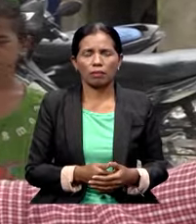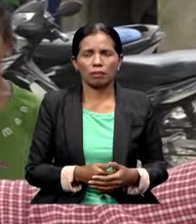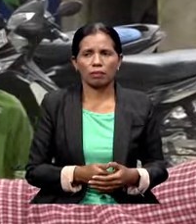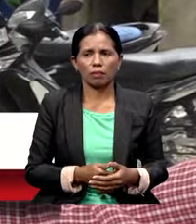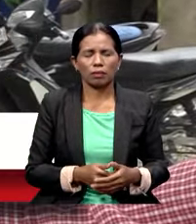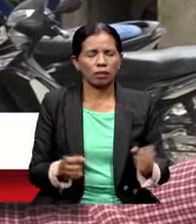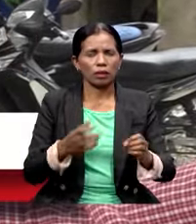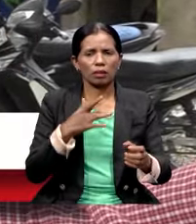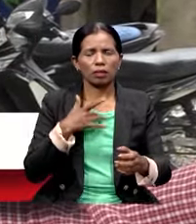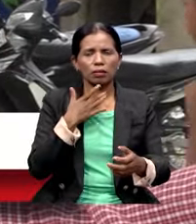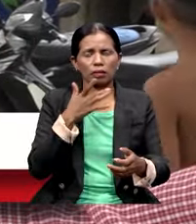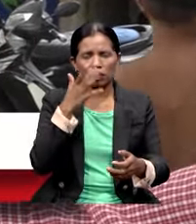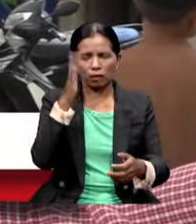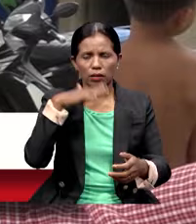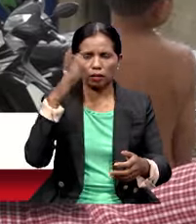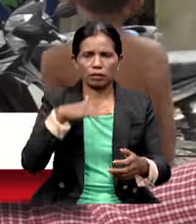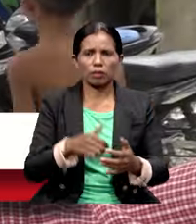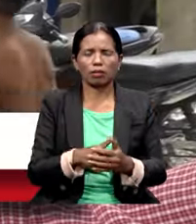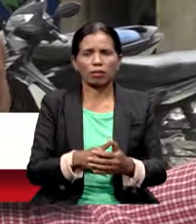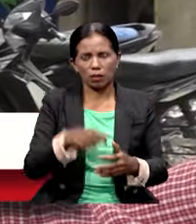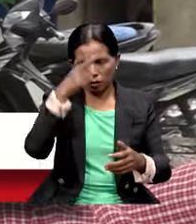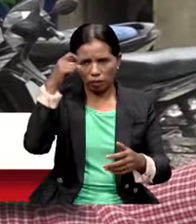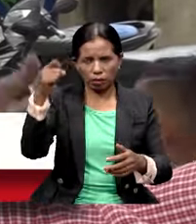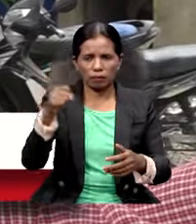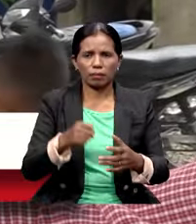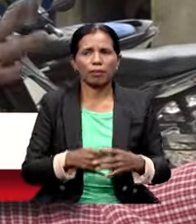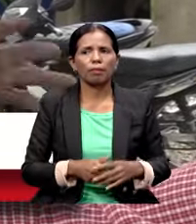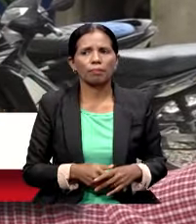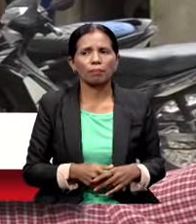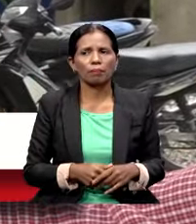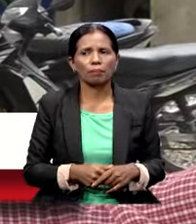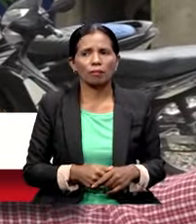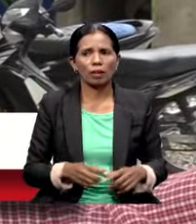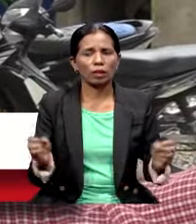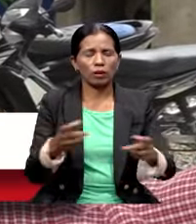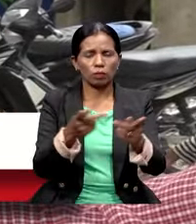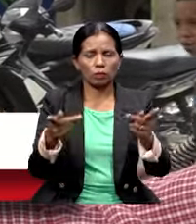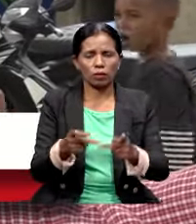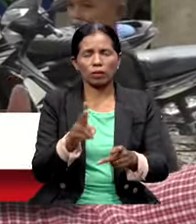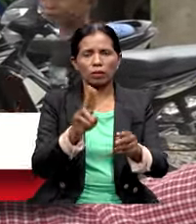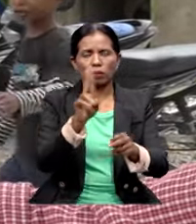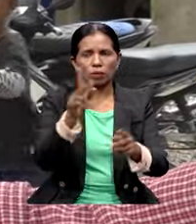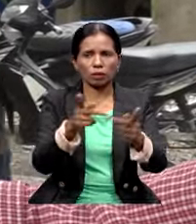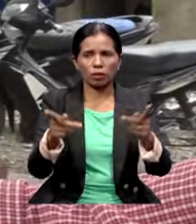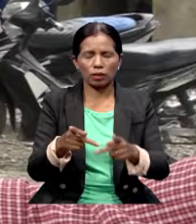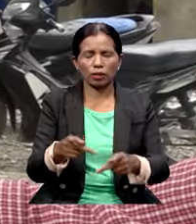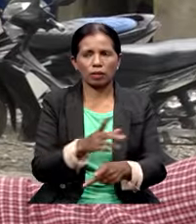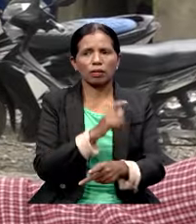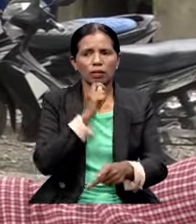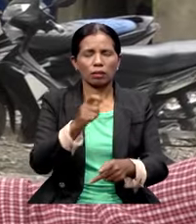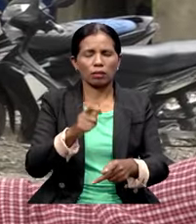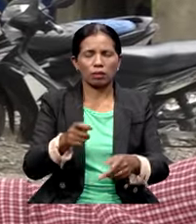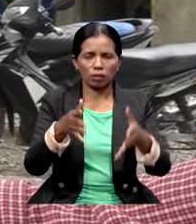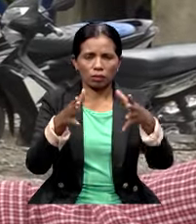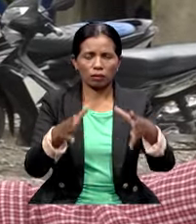ladun dia ba via respirator ladun dia tamba quando sira la uja fatin ba dia tahun ini foer posune al